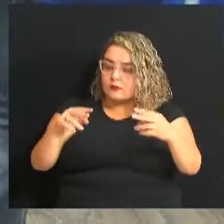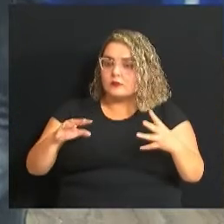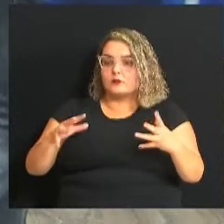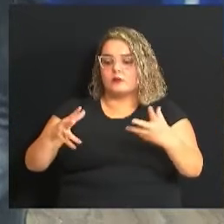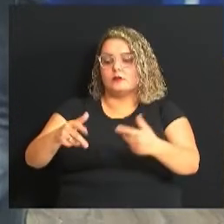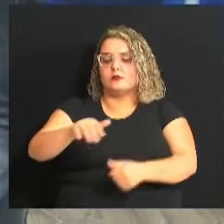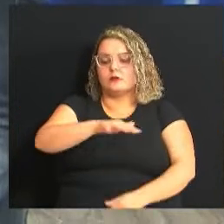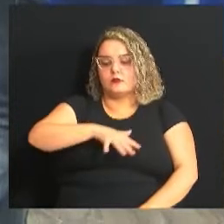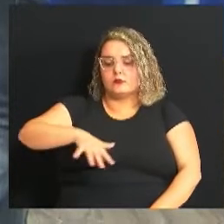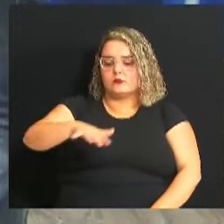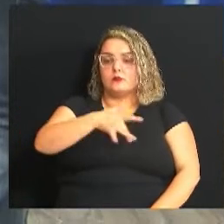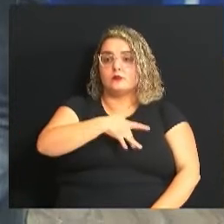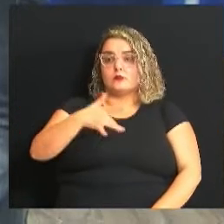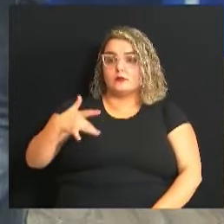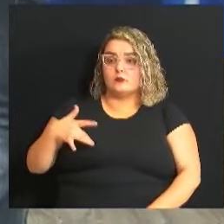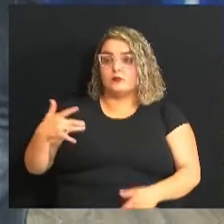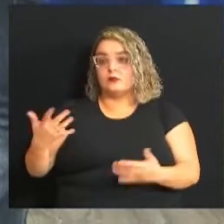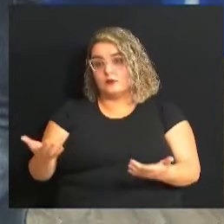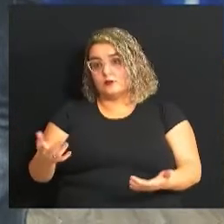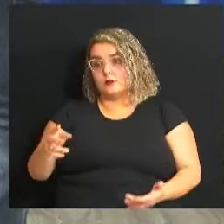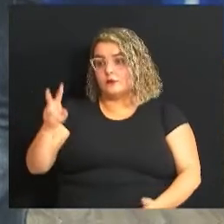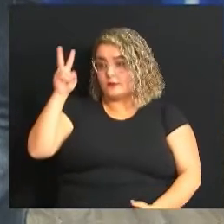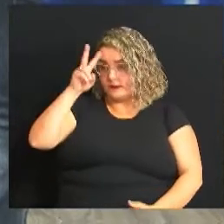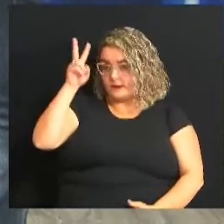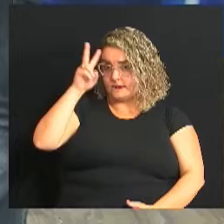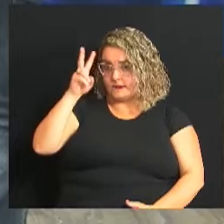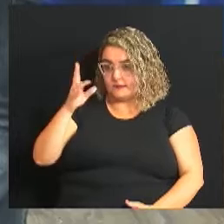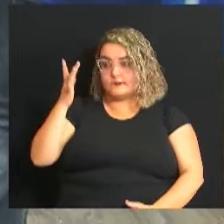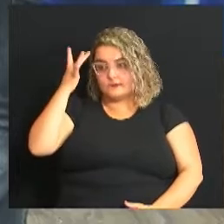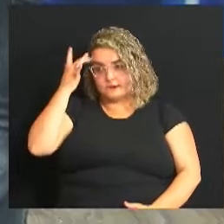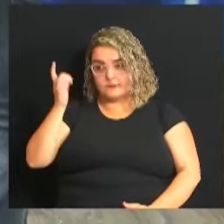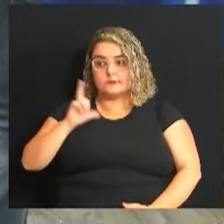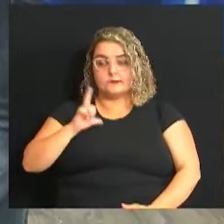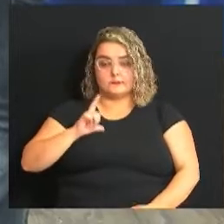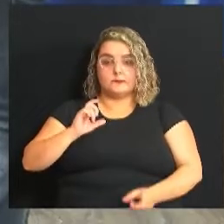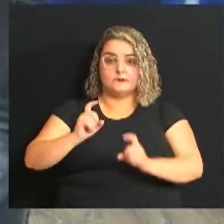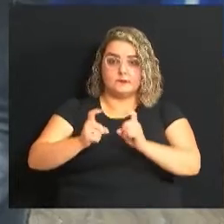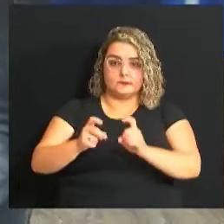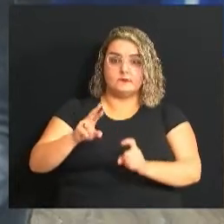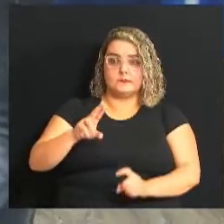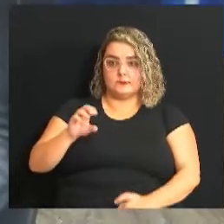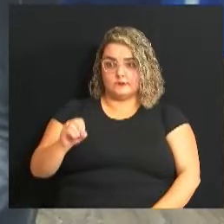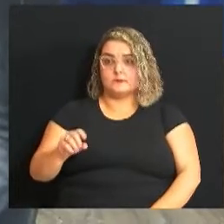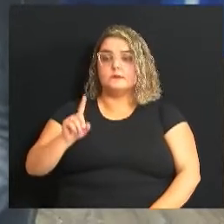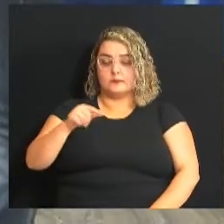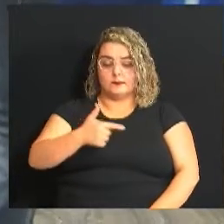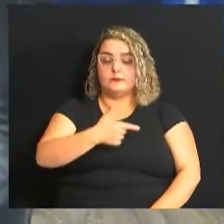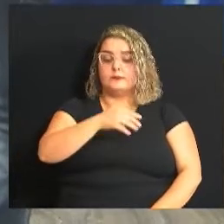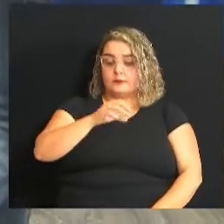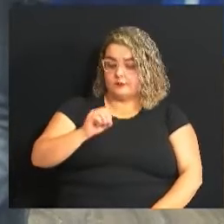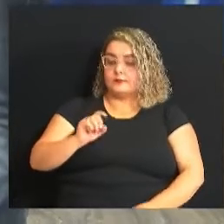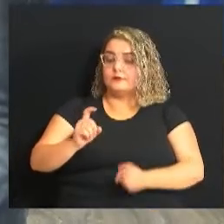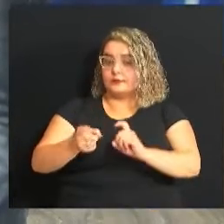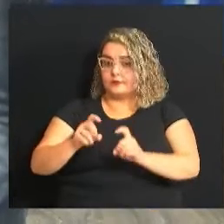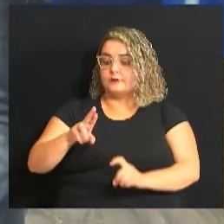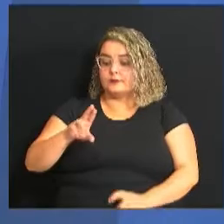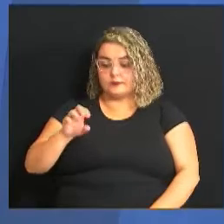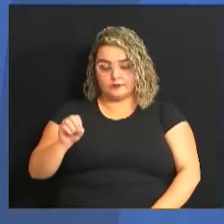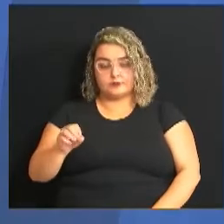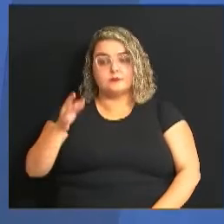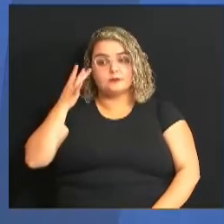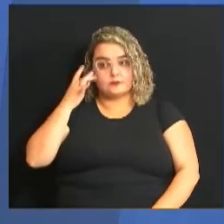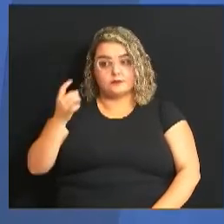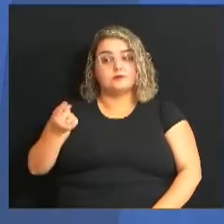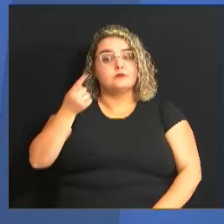saúde aqui da nossa cidade. E lembrando que amanhã tem reunião ordinária. Amanhã tem a 20ª reunião ordinária e amanhã você